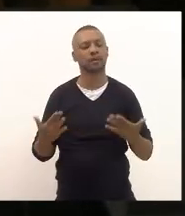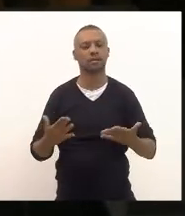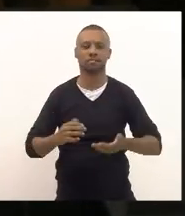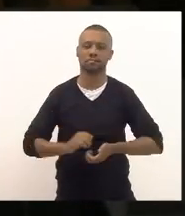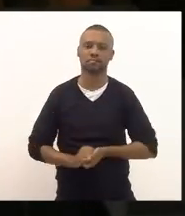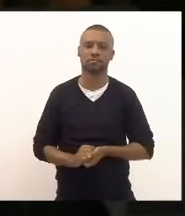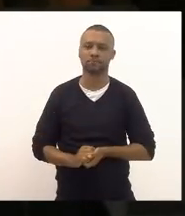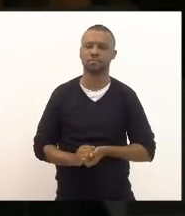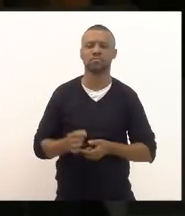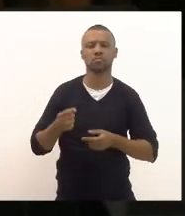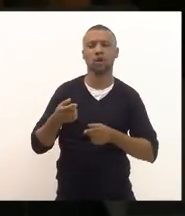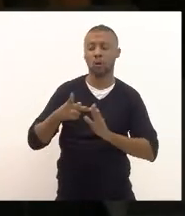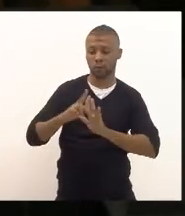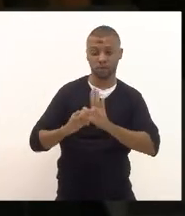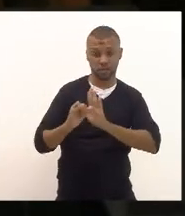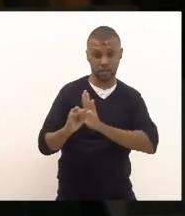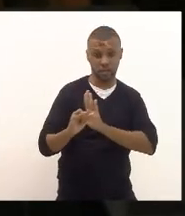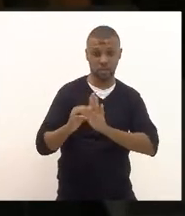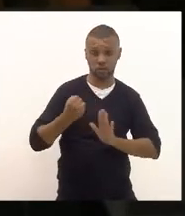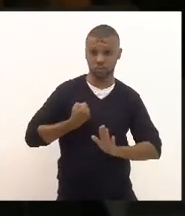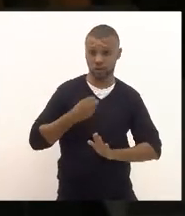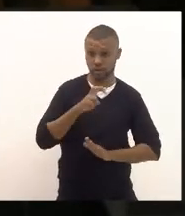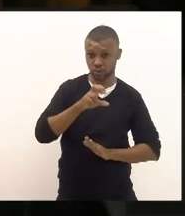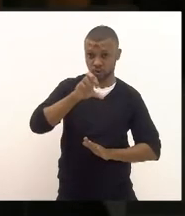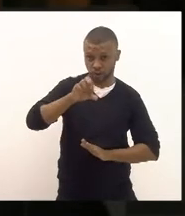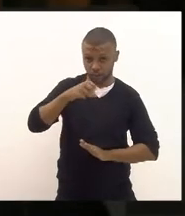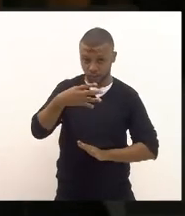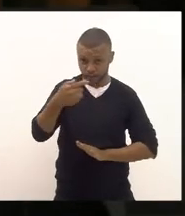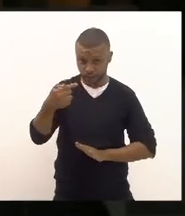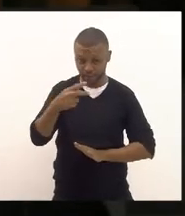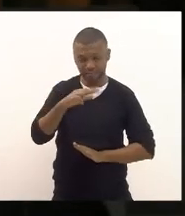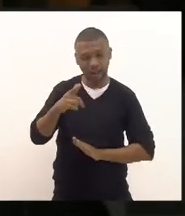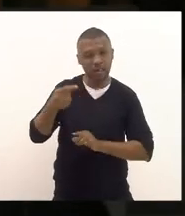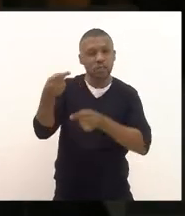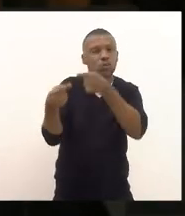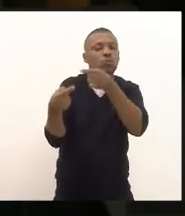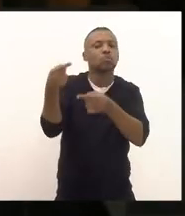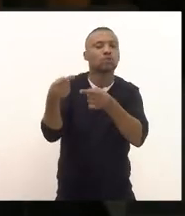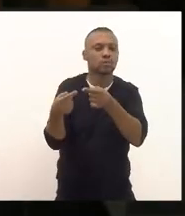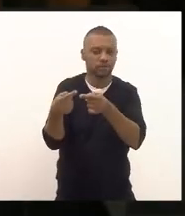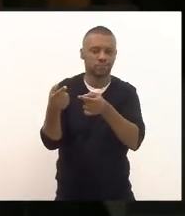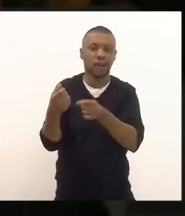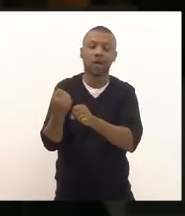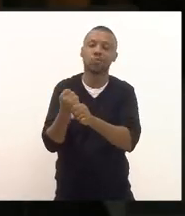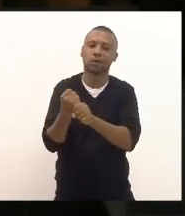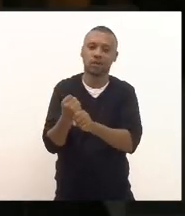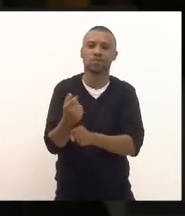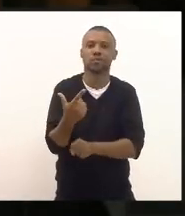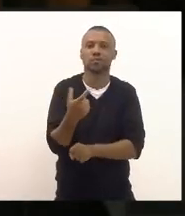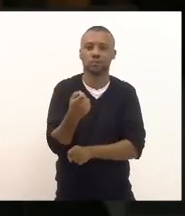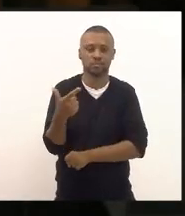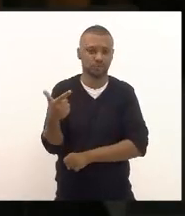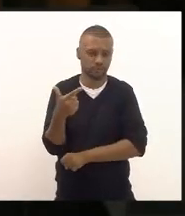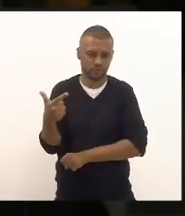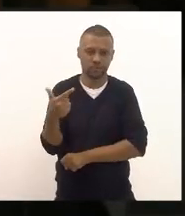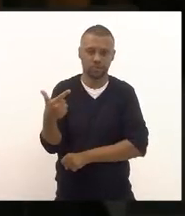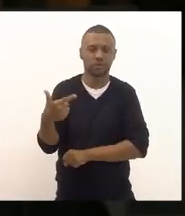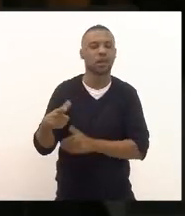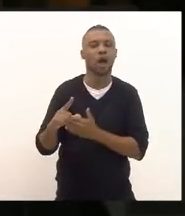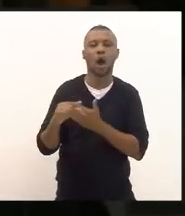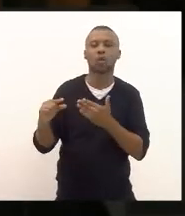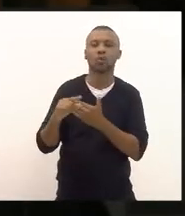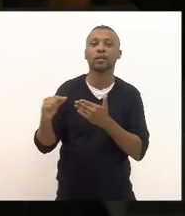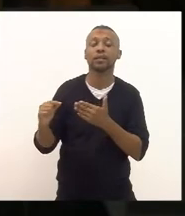o projeto de lei 5947 de 2022 de